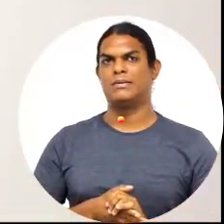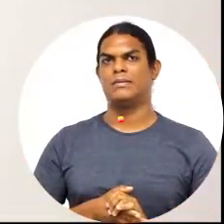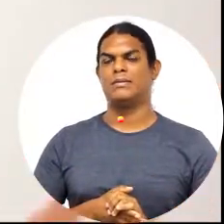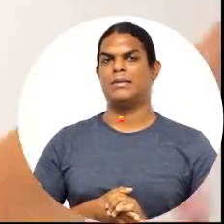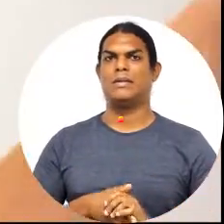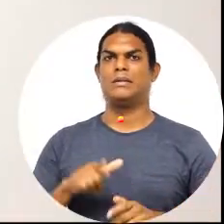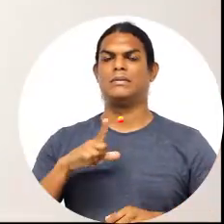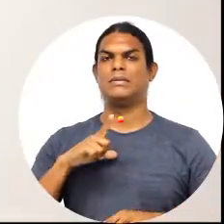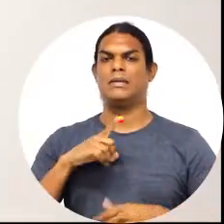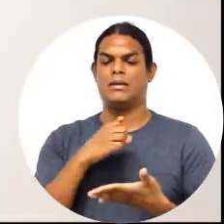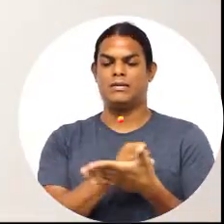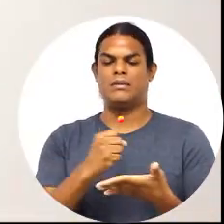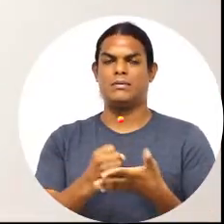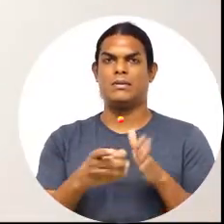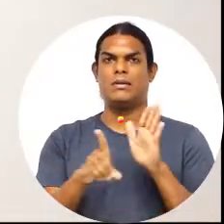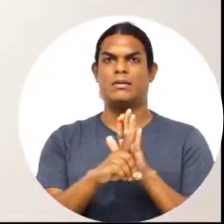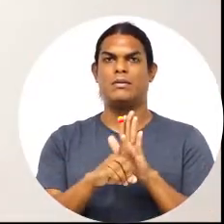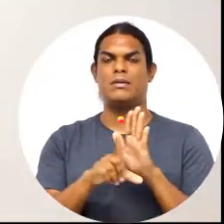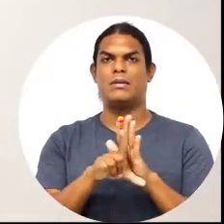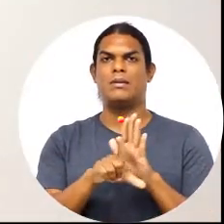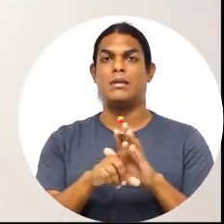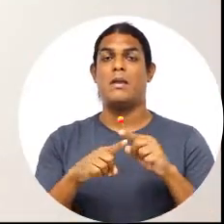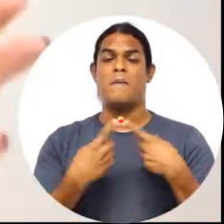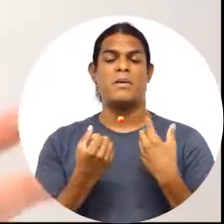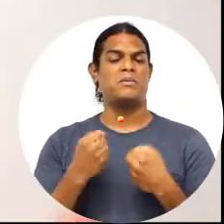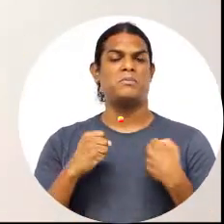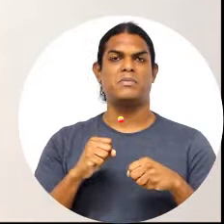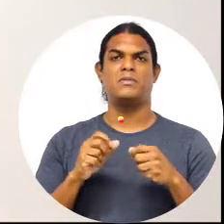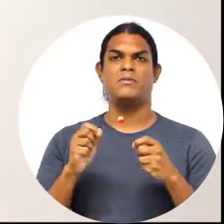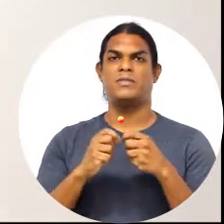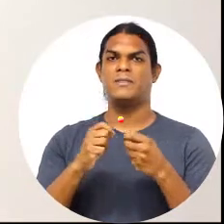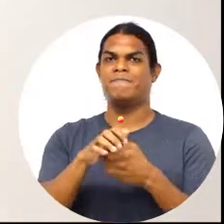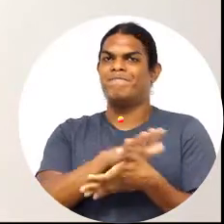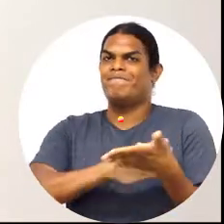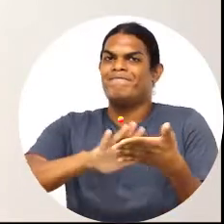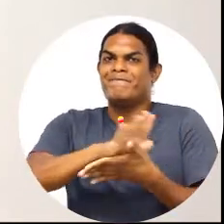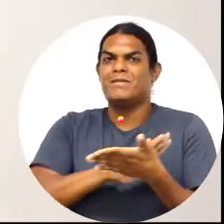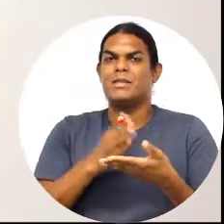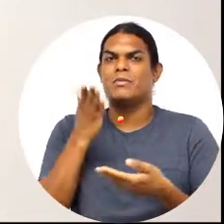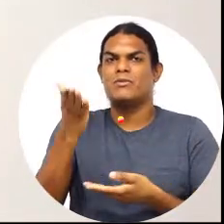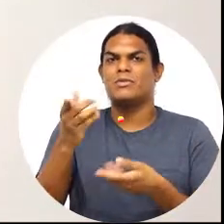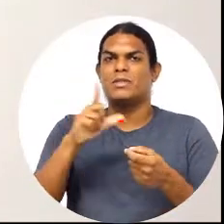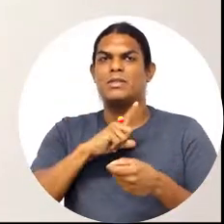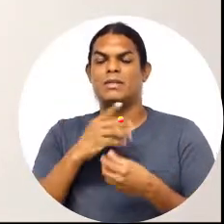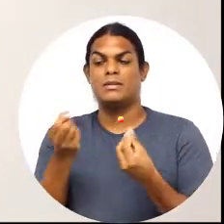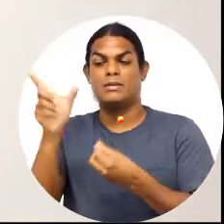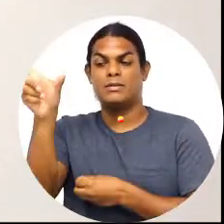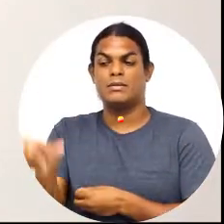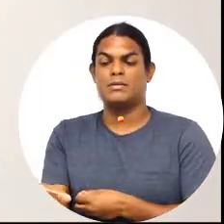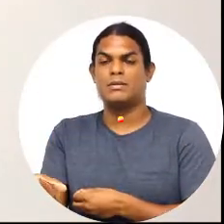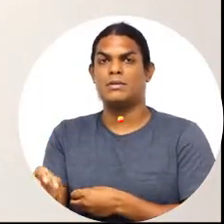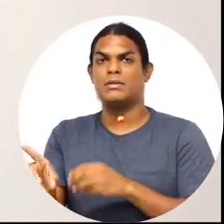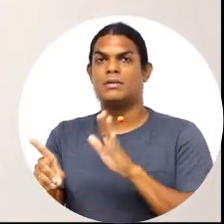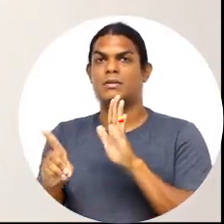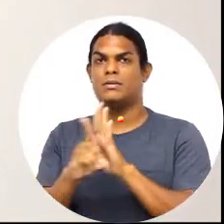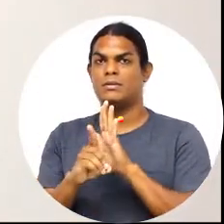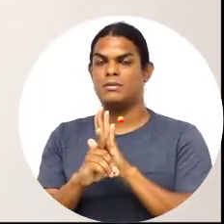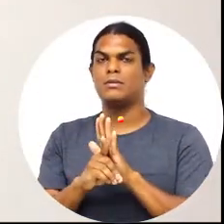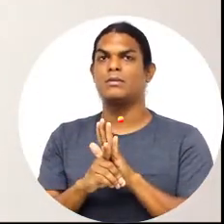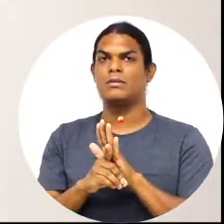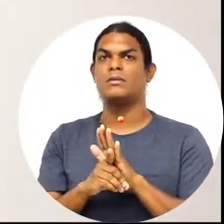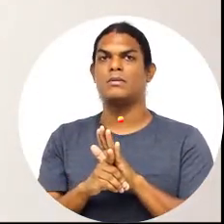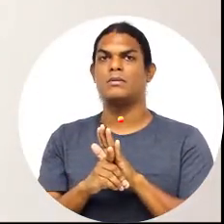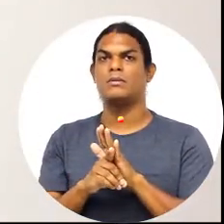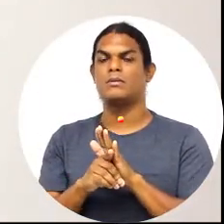declarado. Ah, você tem o direito, mas eu não preciso fazer nada para você obter esse direito. Com o